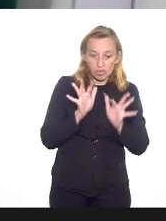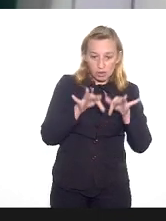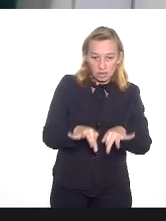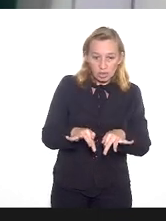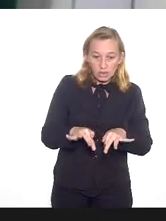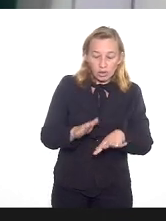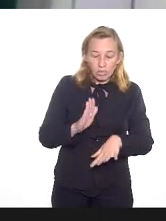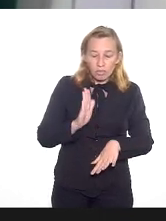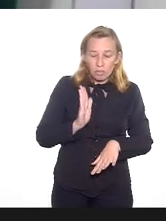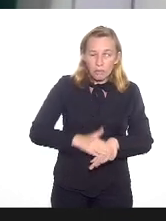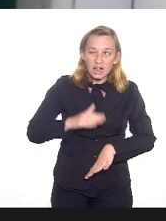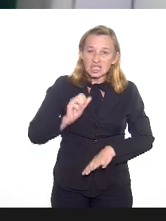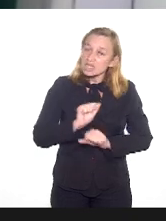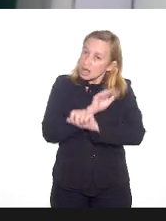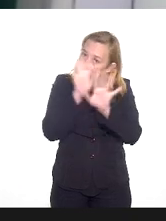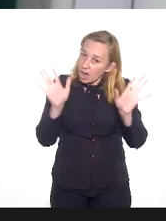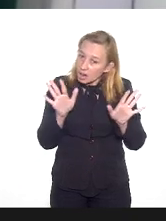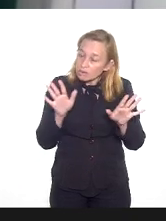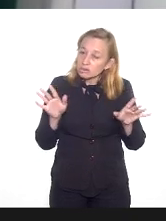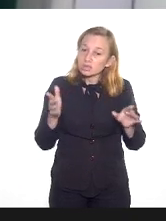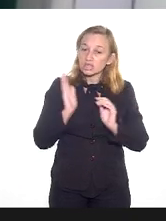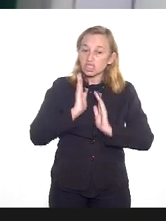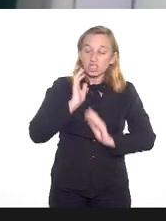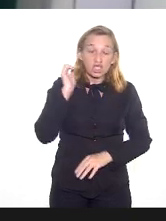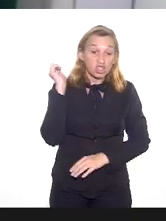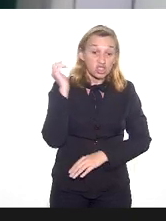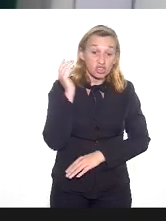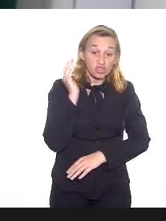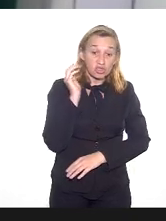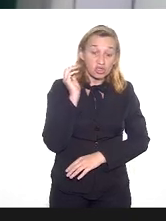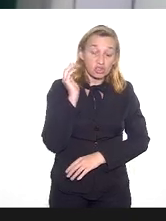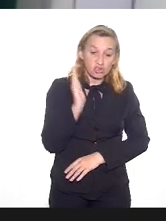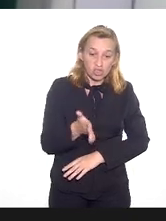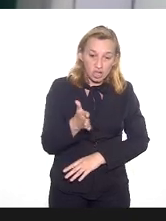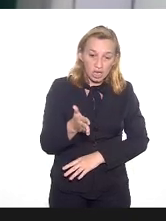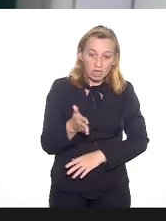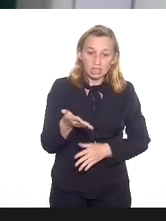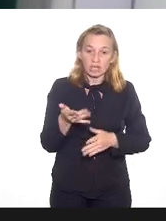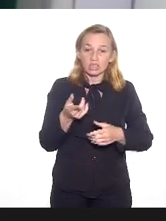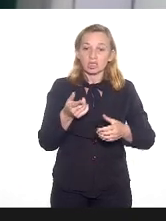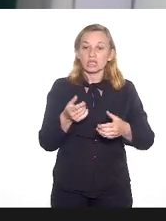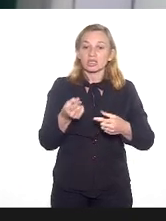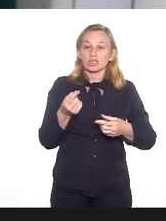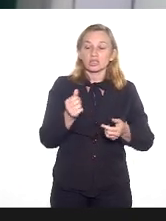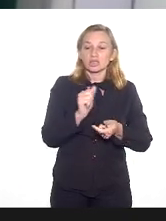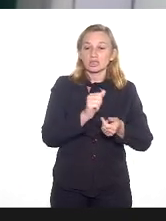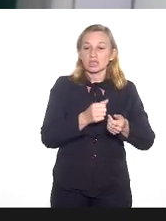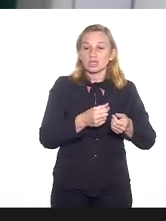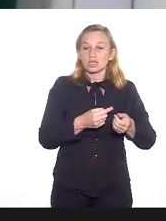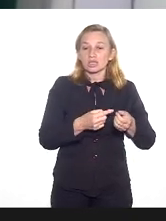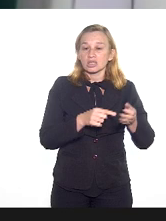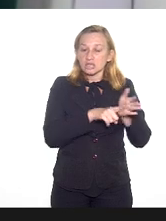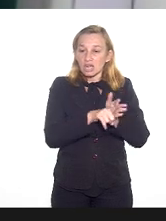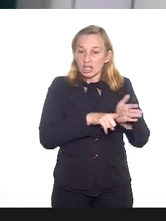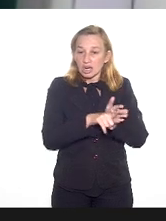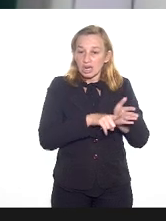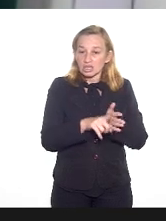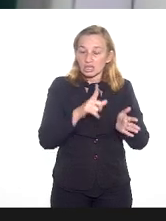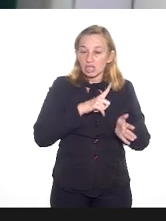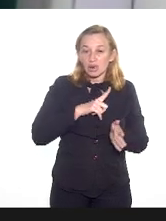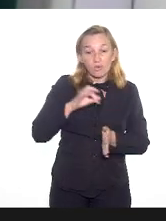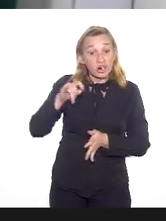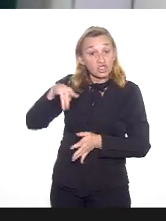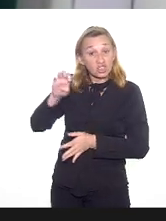ponto mais claro, assim, mais direto de divergência de análise política que eu tenho com o Alexandre, é que, assim, eu acho, Alexandre,